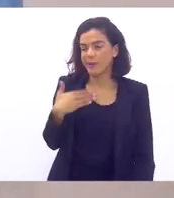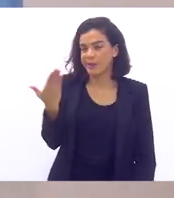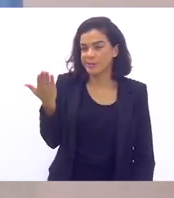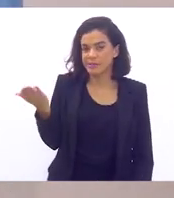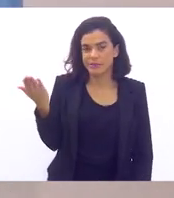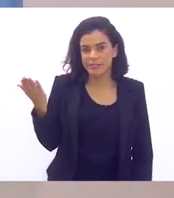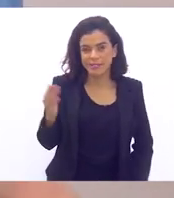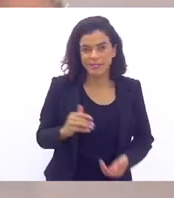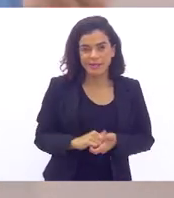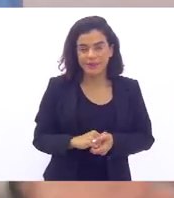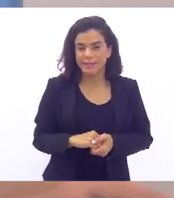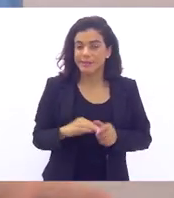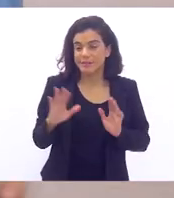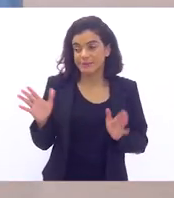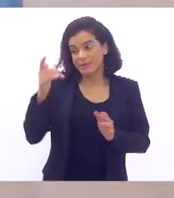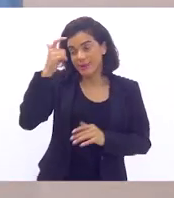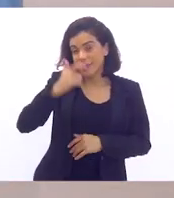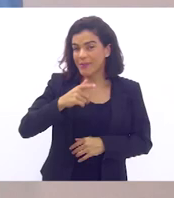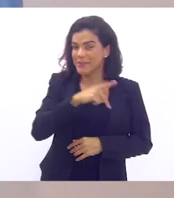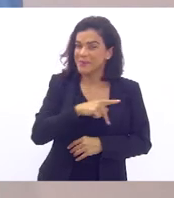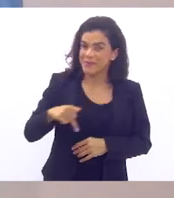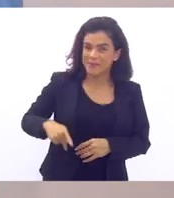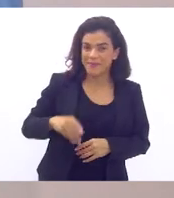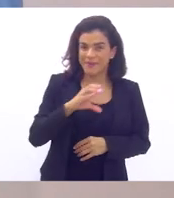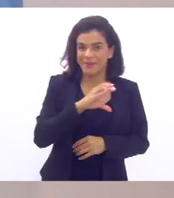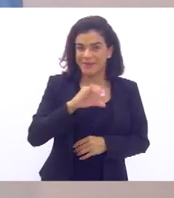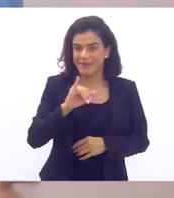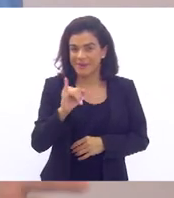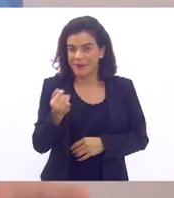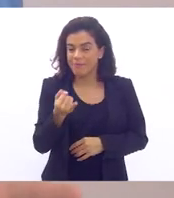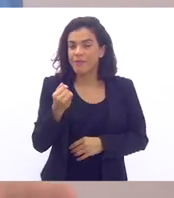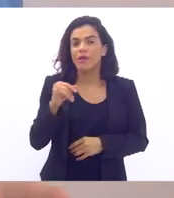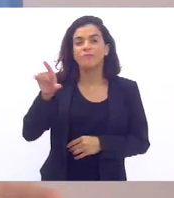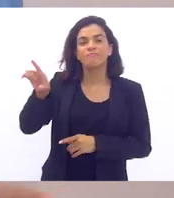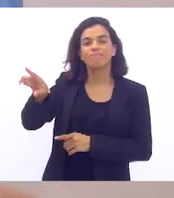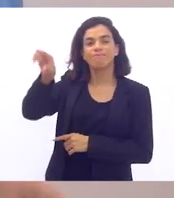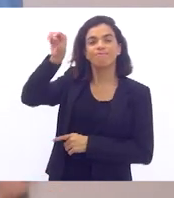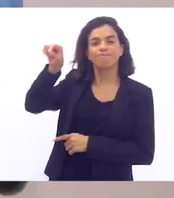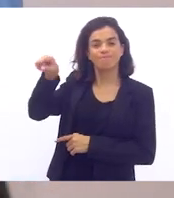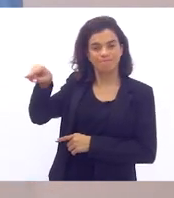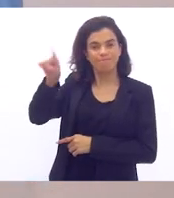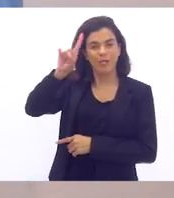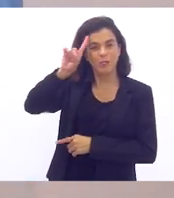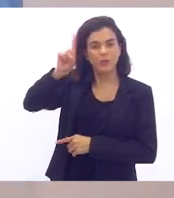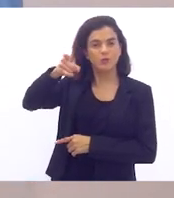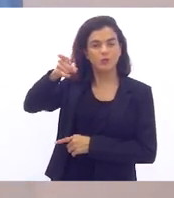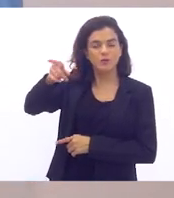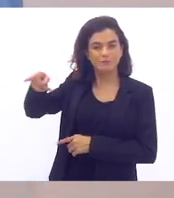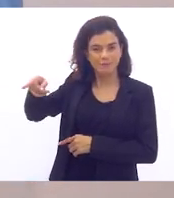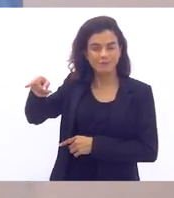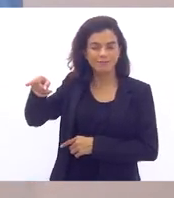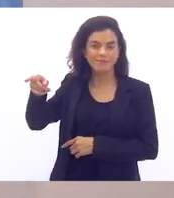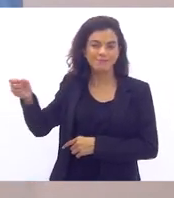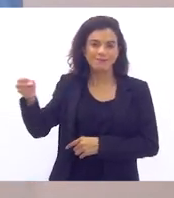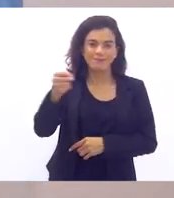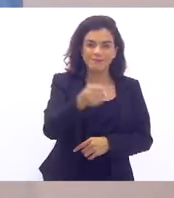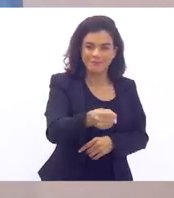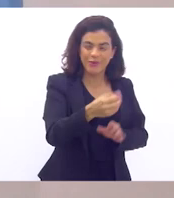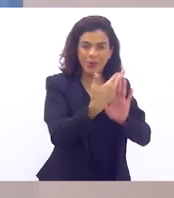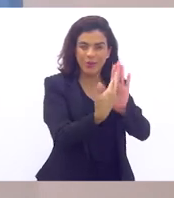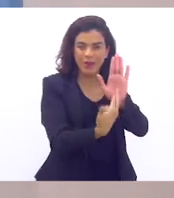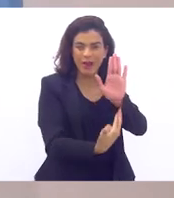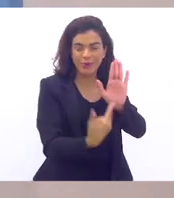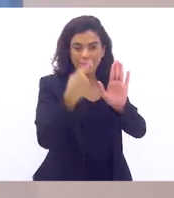eu já como presidente da Comissão de constituição e Justiça quero designar o relator dessa ideia